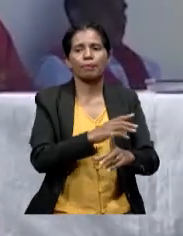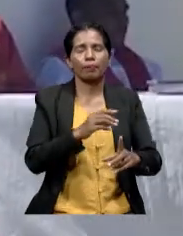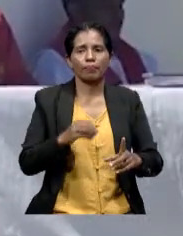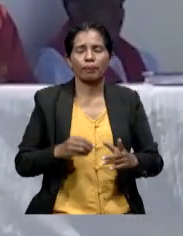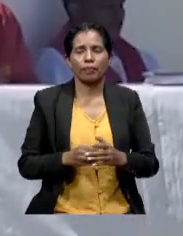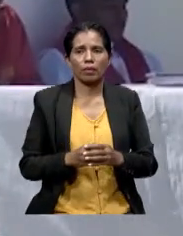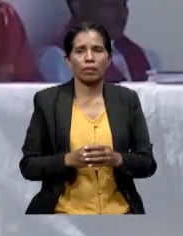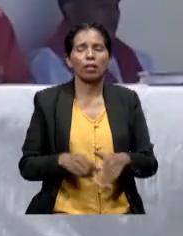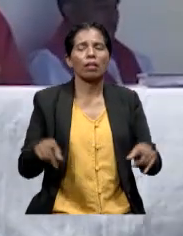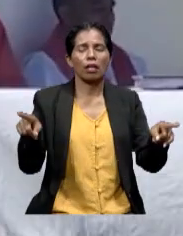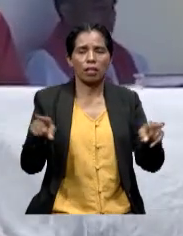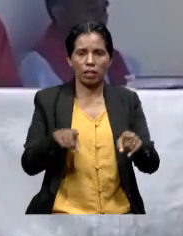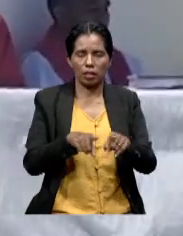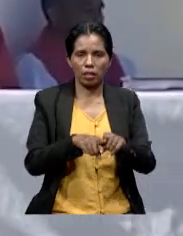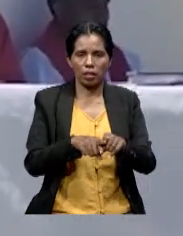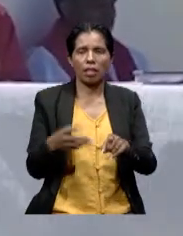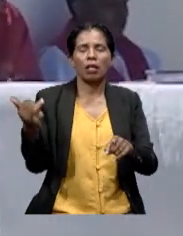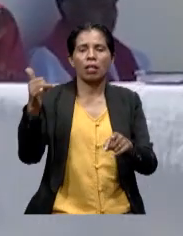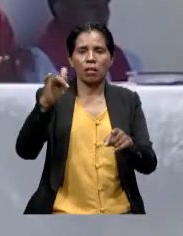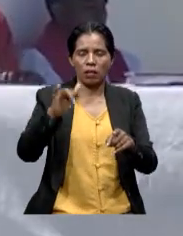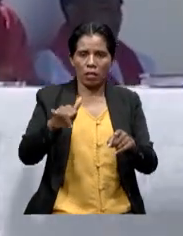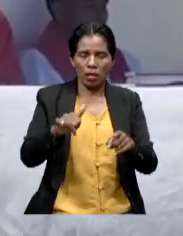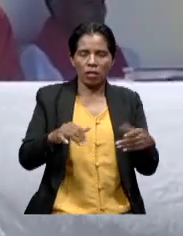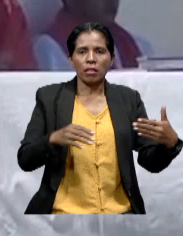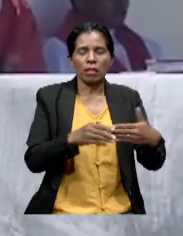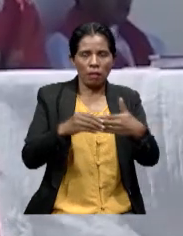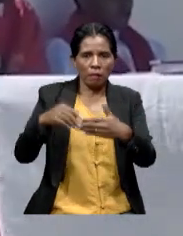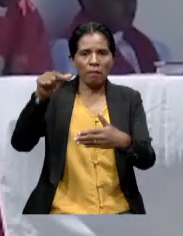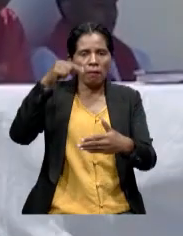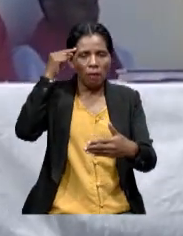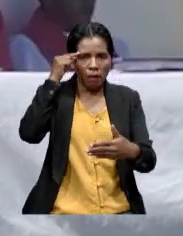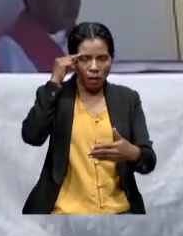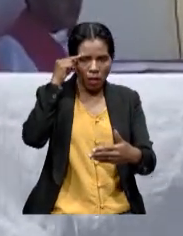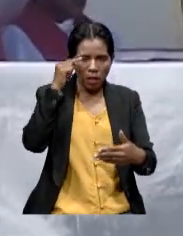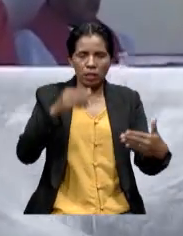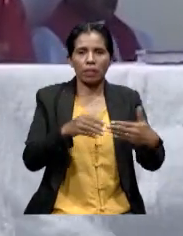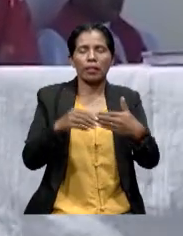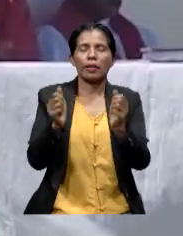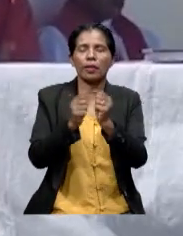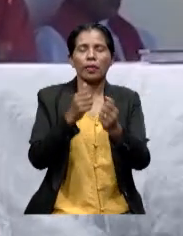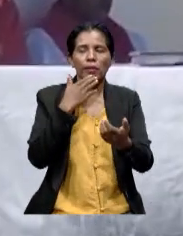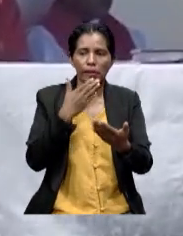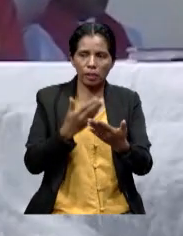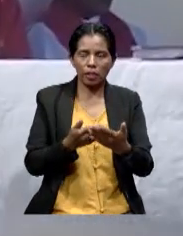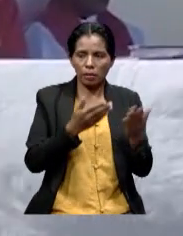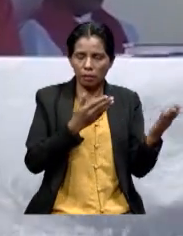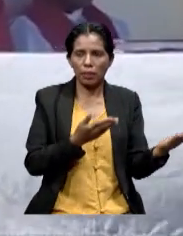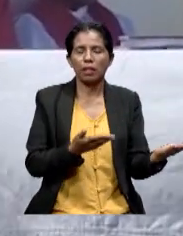E não temos, mas se não é caro governo, a tu, o conde dia, para lori liutan,